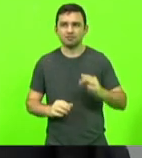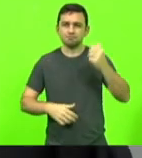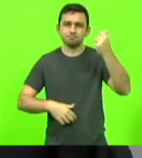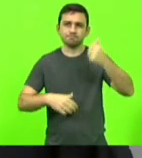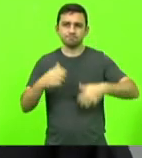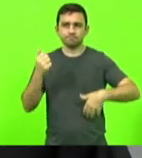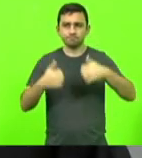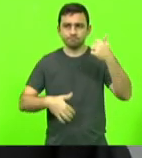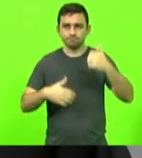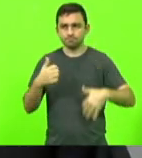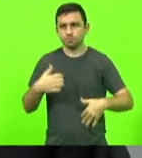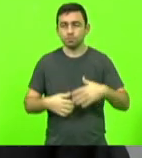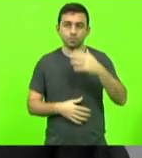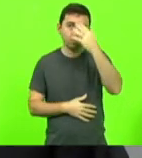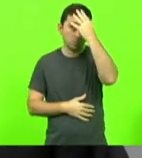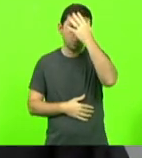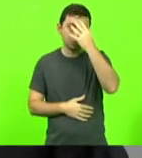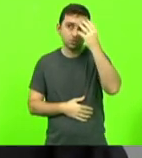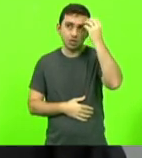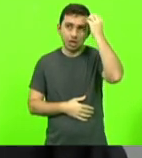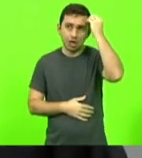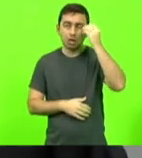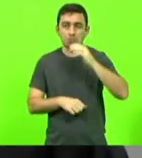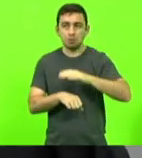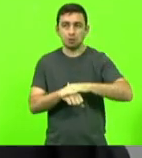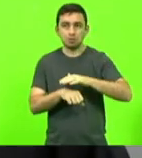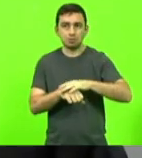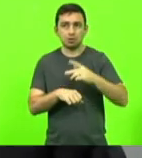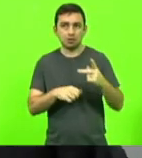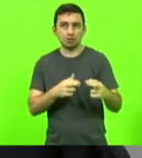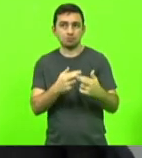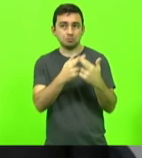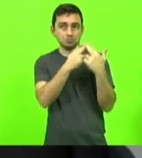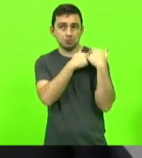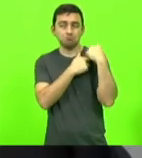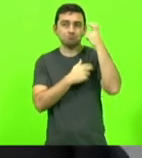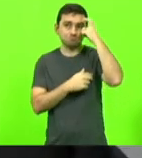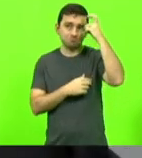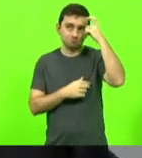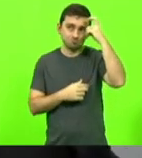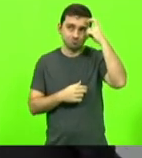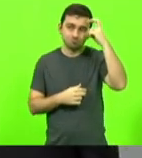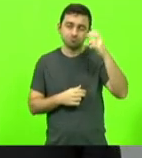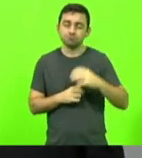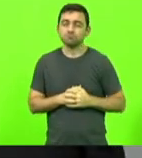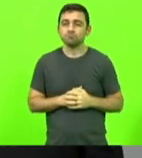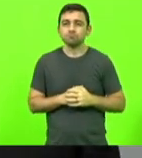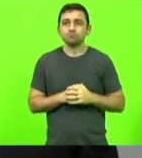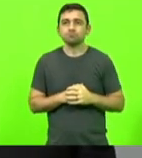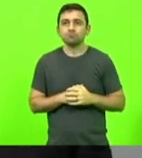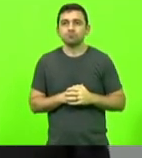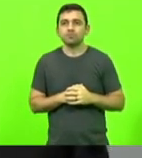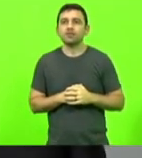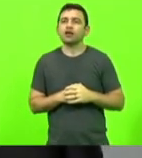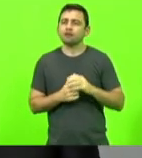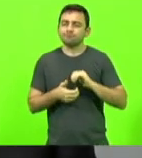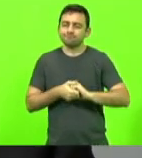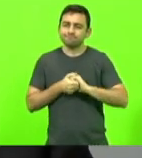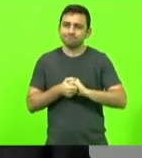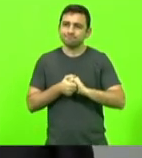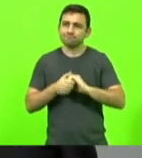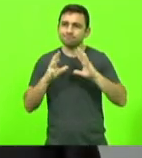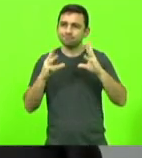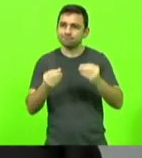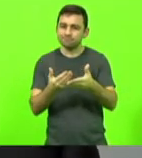da deputada Luciane, que tem muita propriedade no que ela fala, no conhecimento. E aqui eu cumprimento a todos os professores que estão